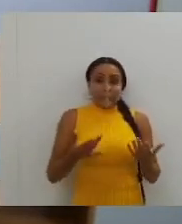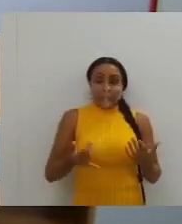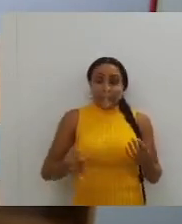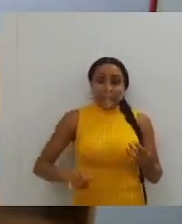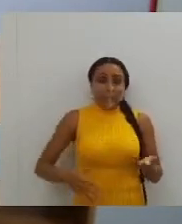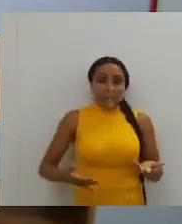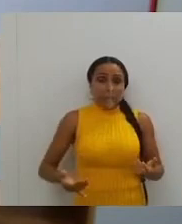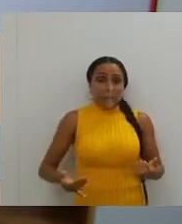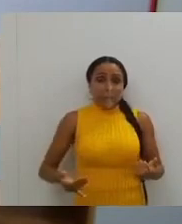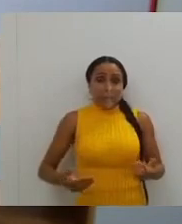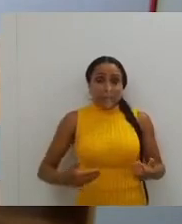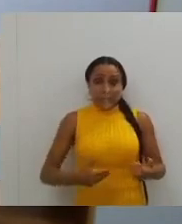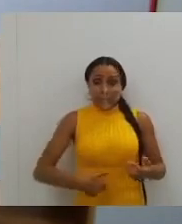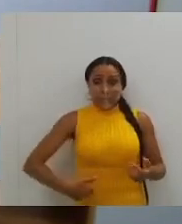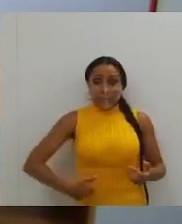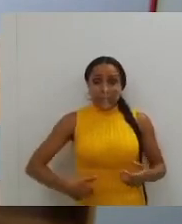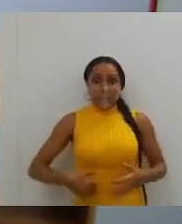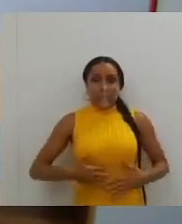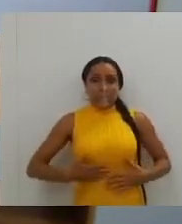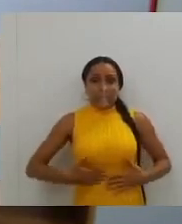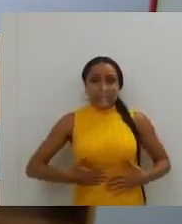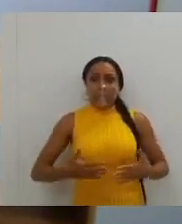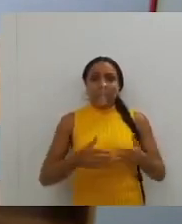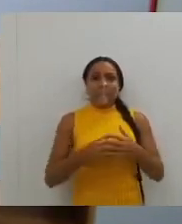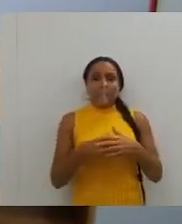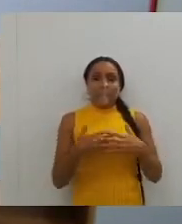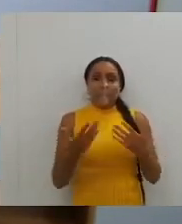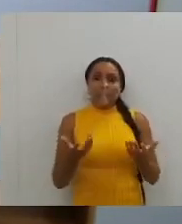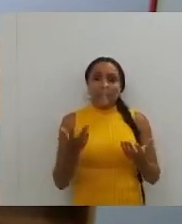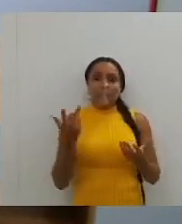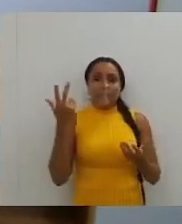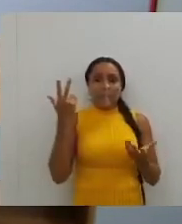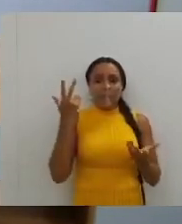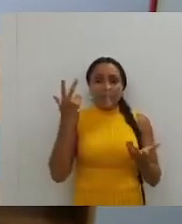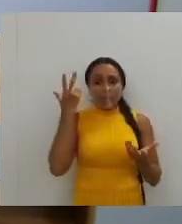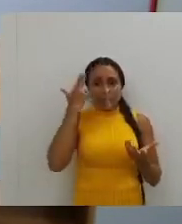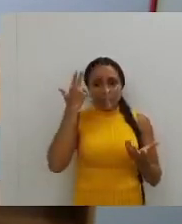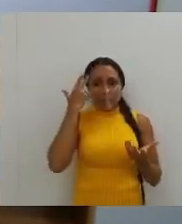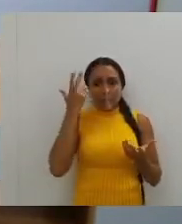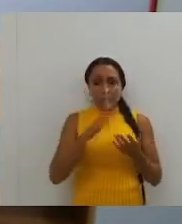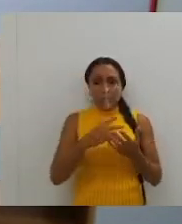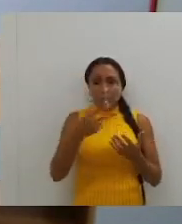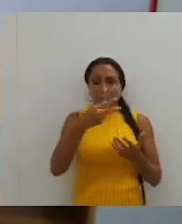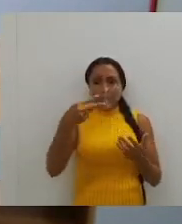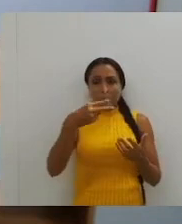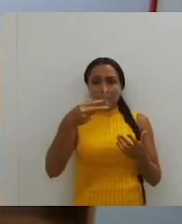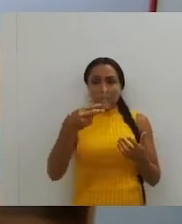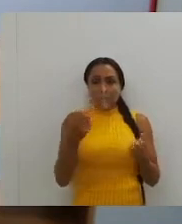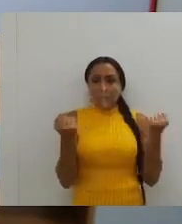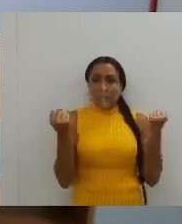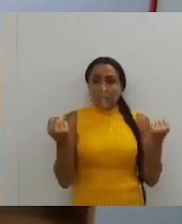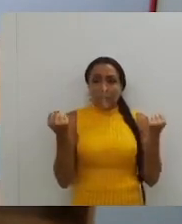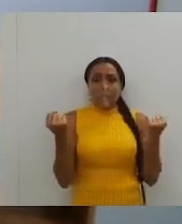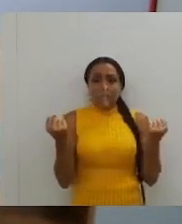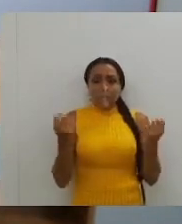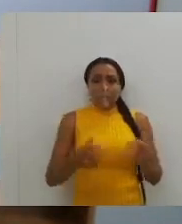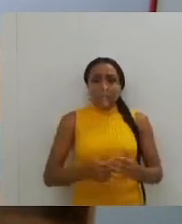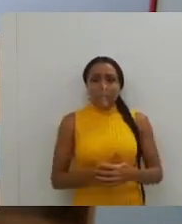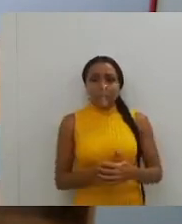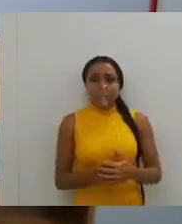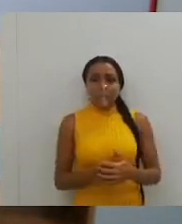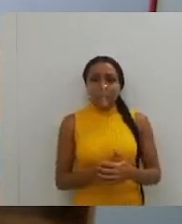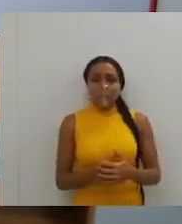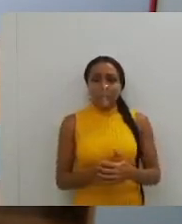se o elevador estiver parado, a normal é igual ao peso. O peso aparente é o peso naquelas condições.